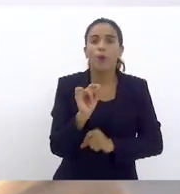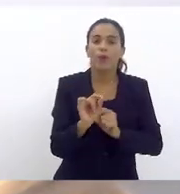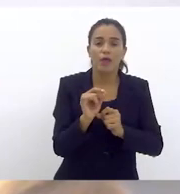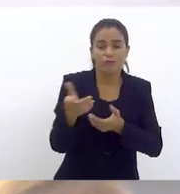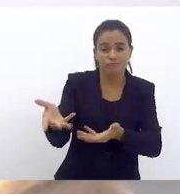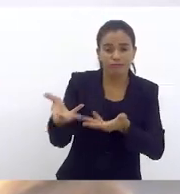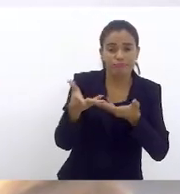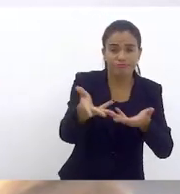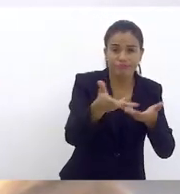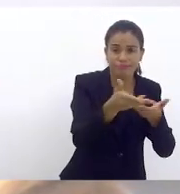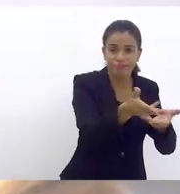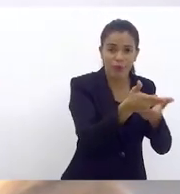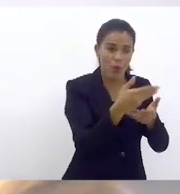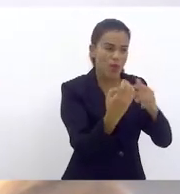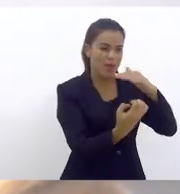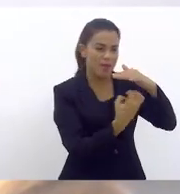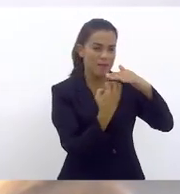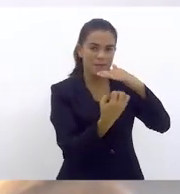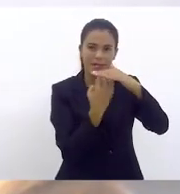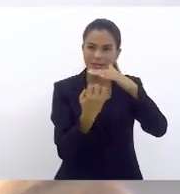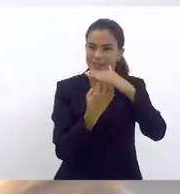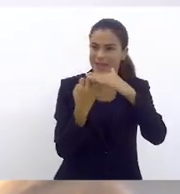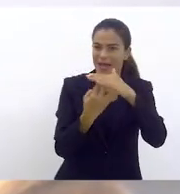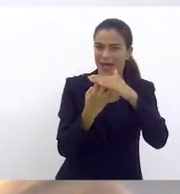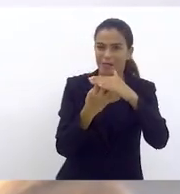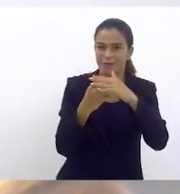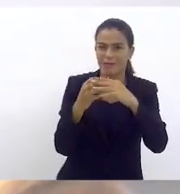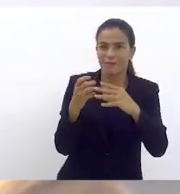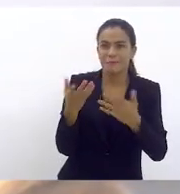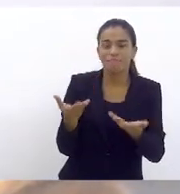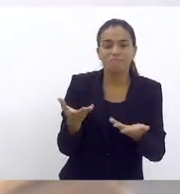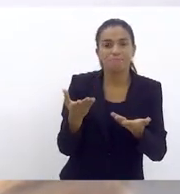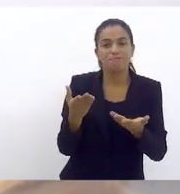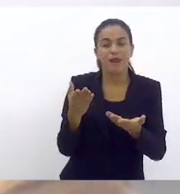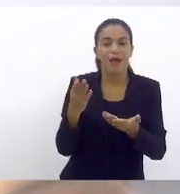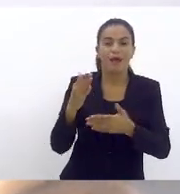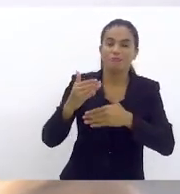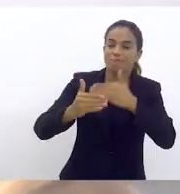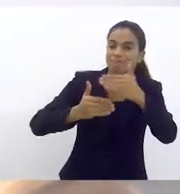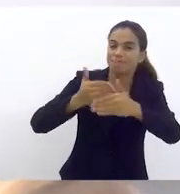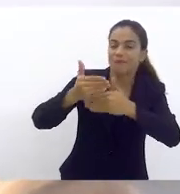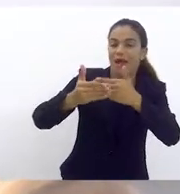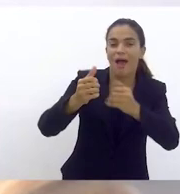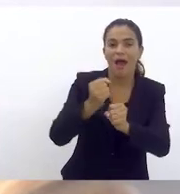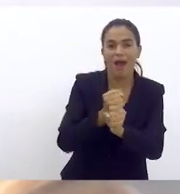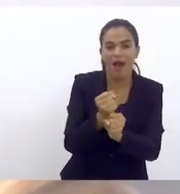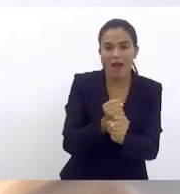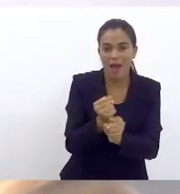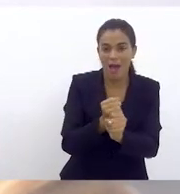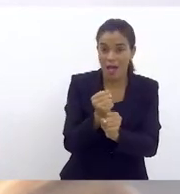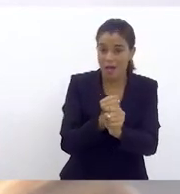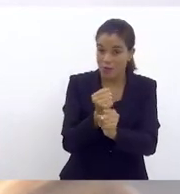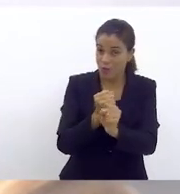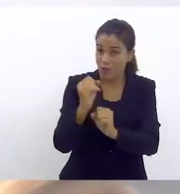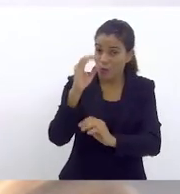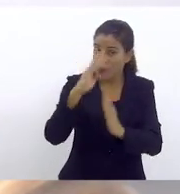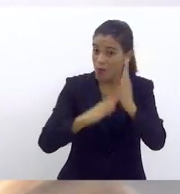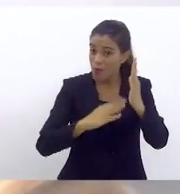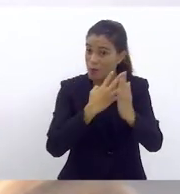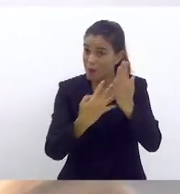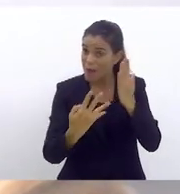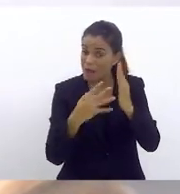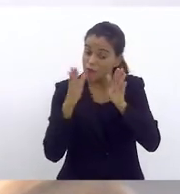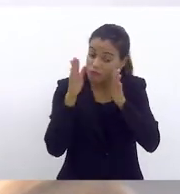setor os empresários para que no próximo nos próximos anos a partir de um plano estratégico